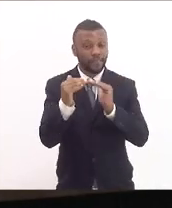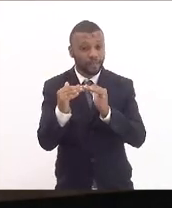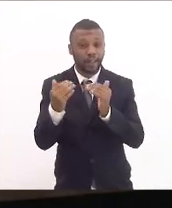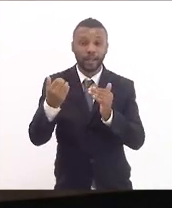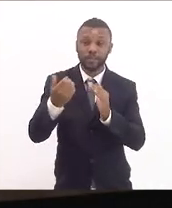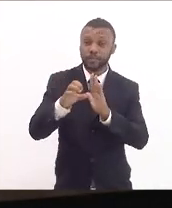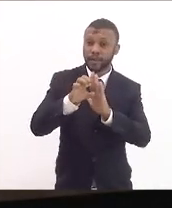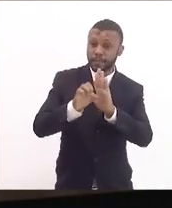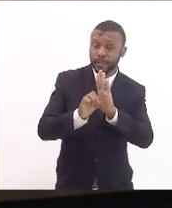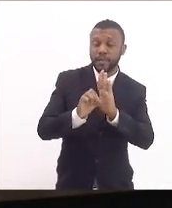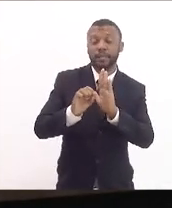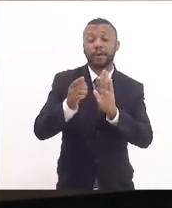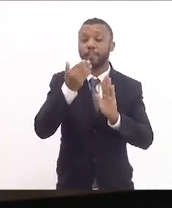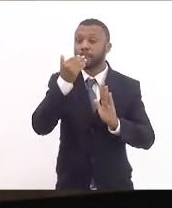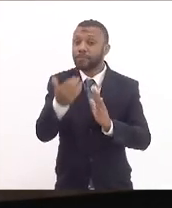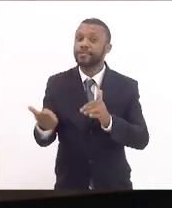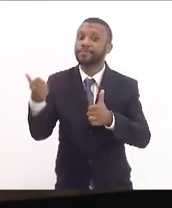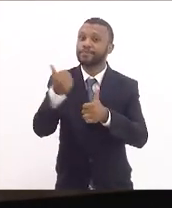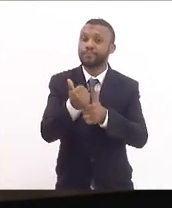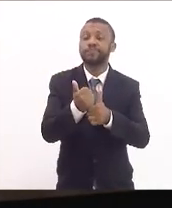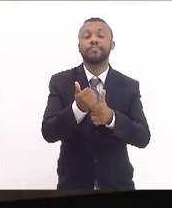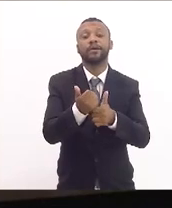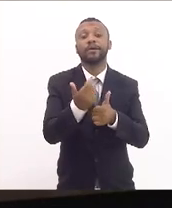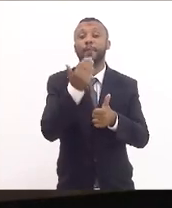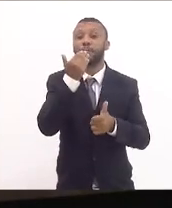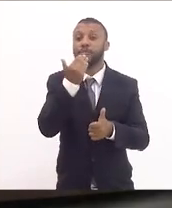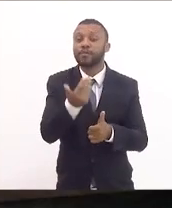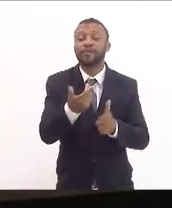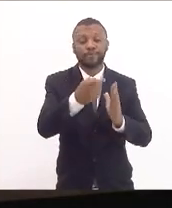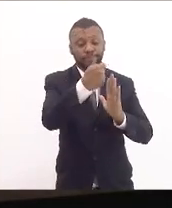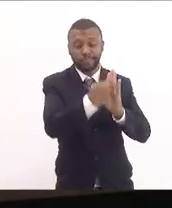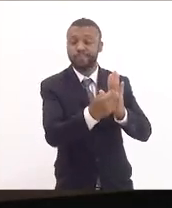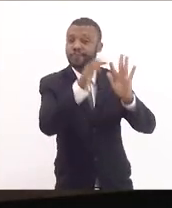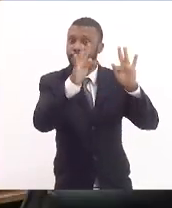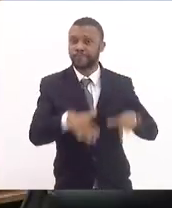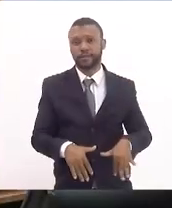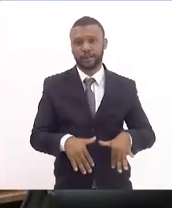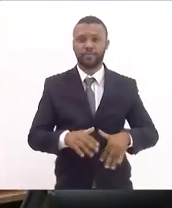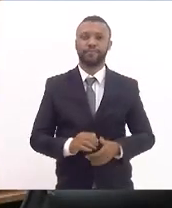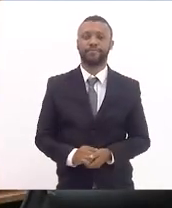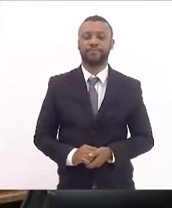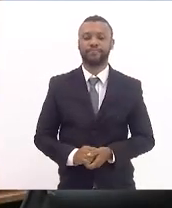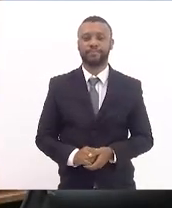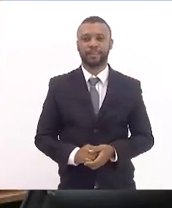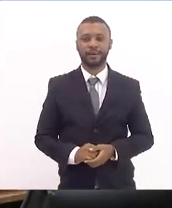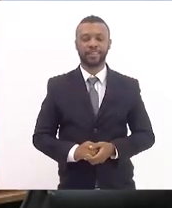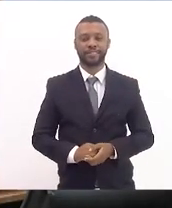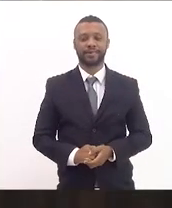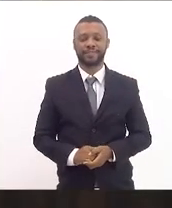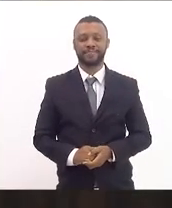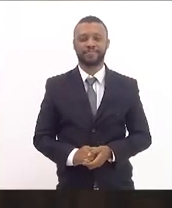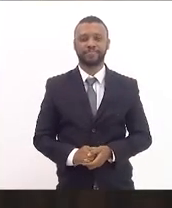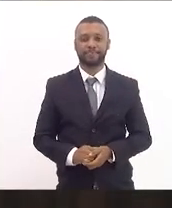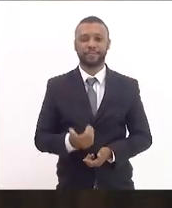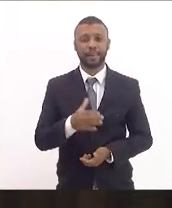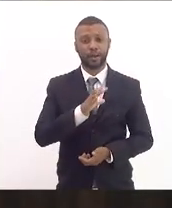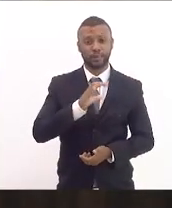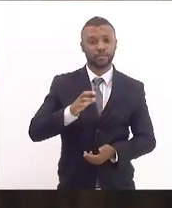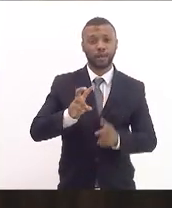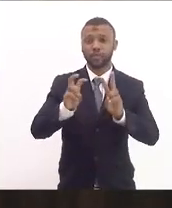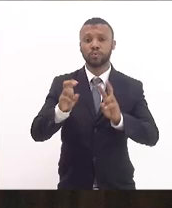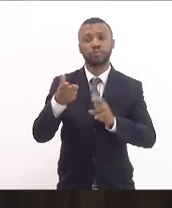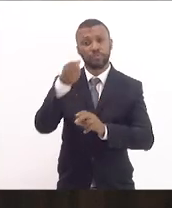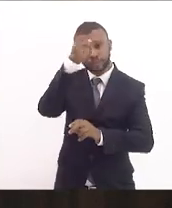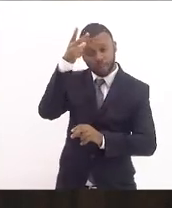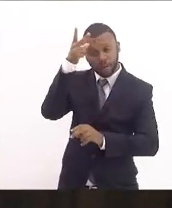dois e três concluindo por substitutivo e pedindo forma final de redação e pela comissão de assuntos municipais